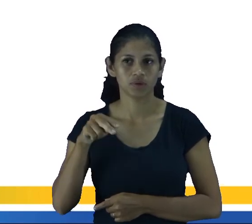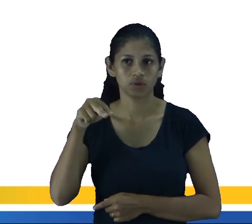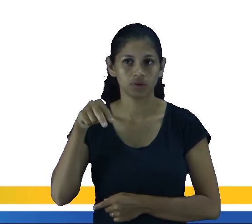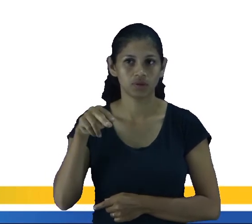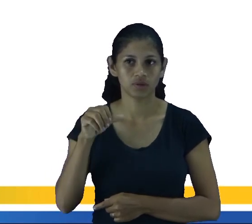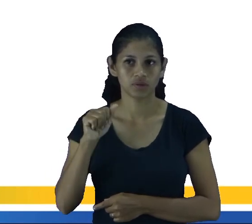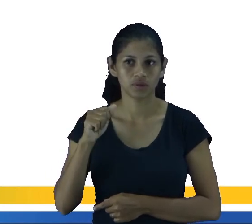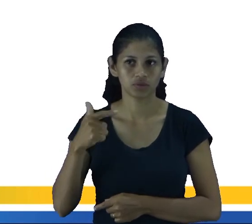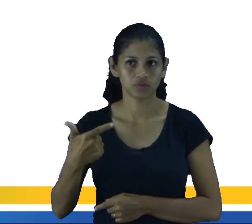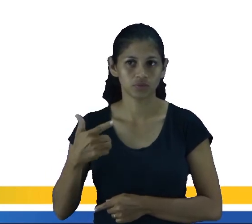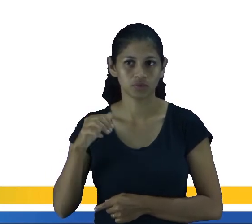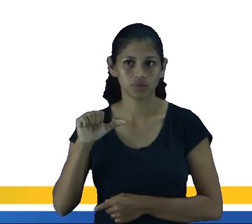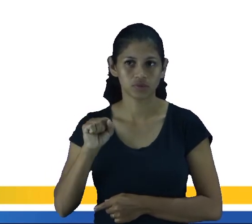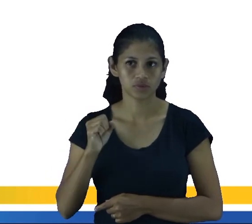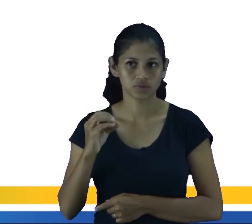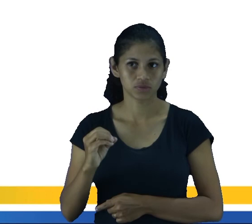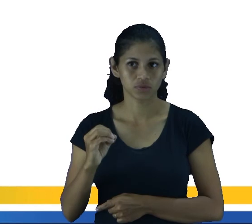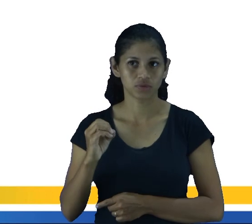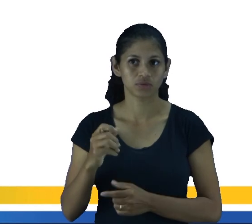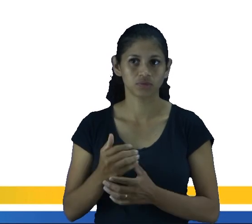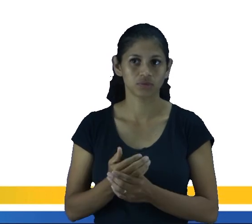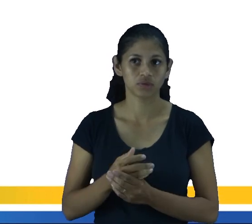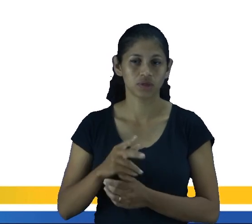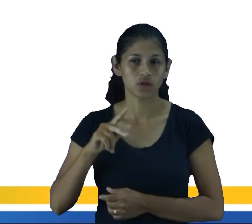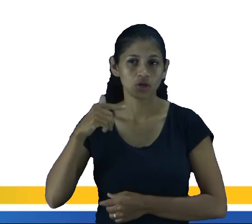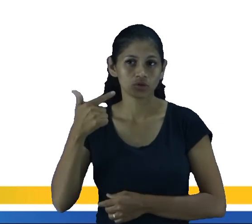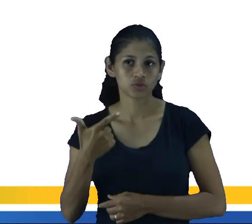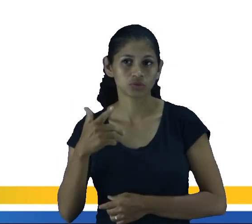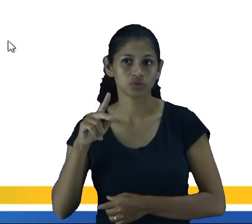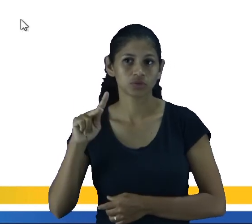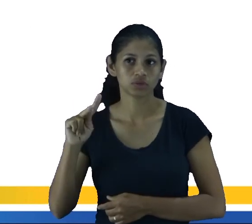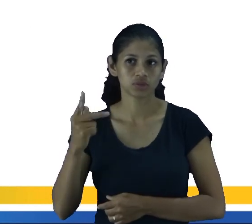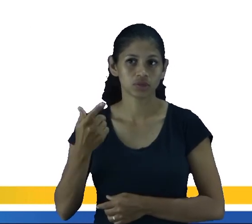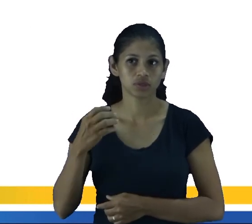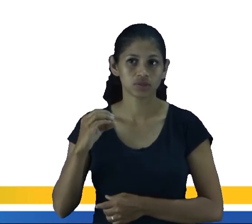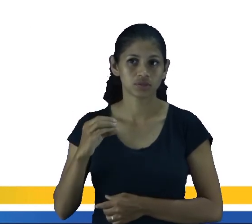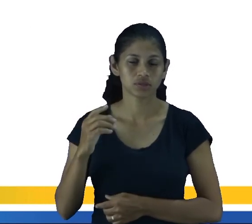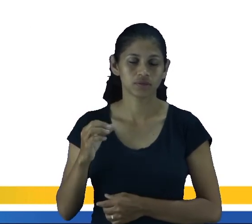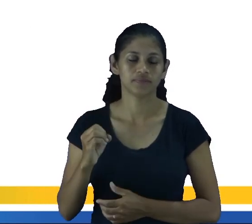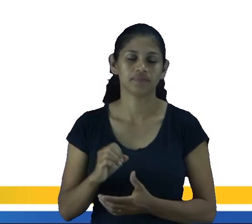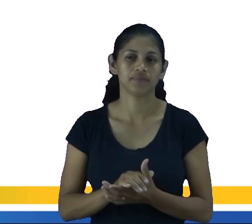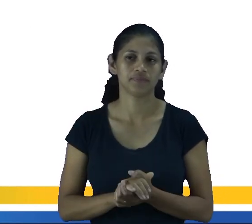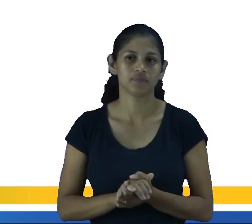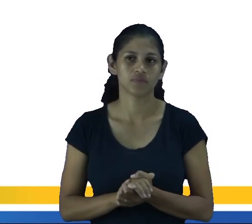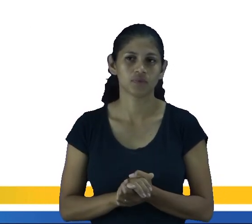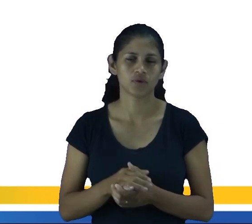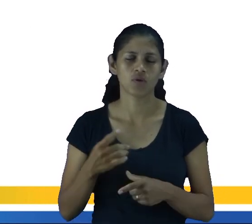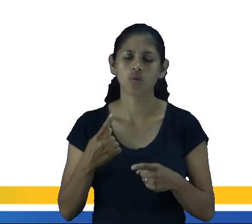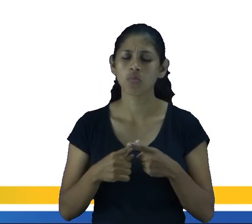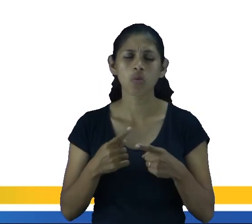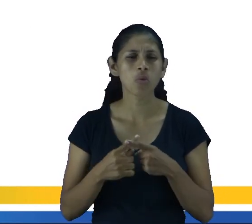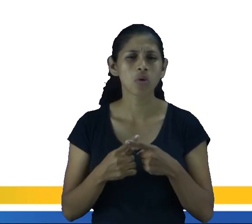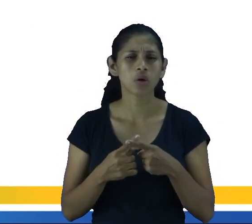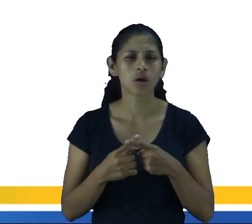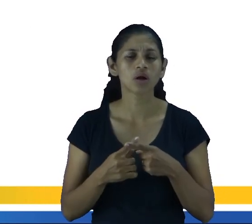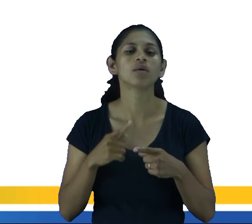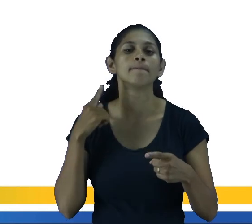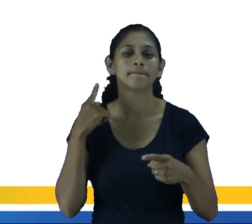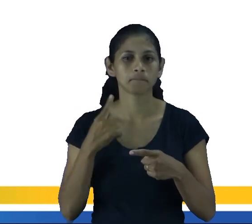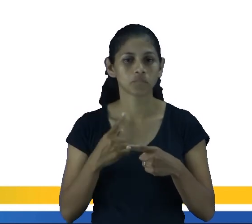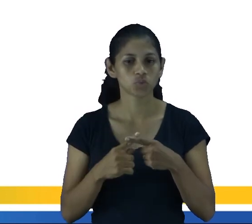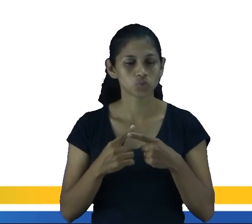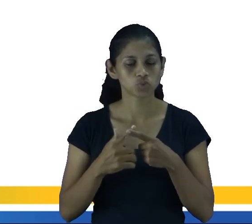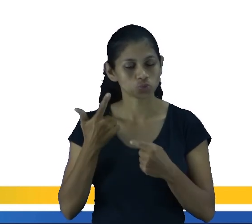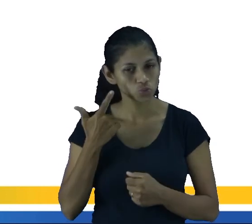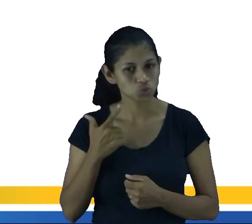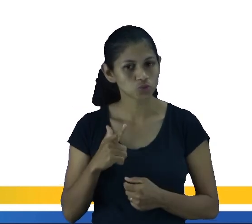extremamente volátil. Né? Então, essa reação ela ocorre por conta da formação do HCl. Aqui a